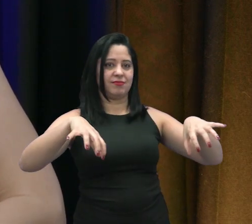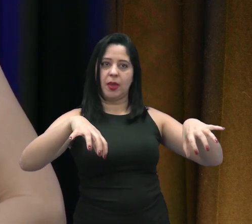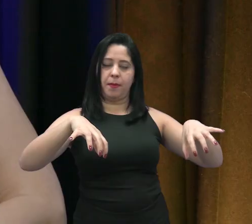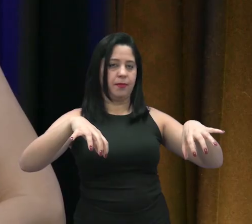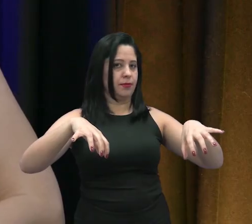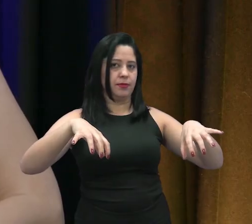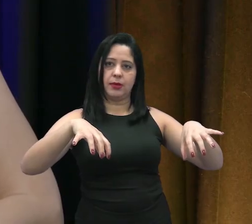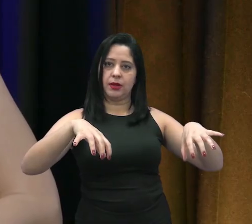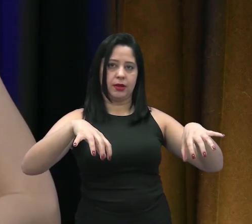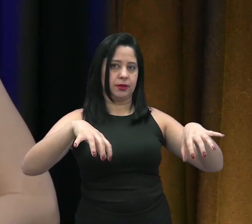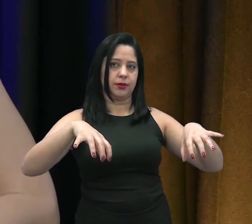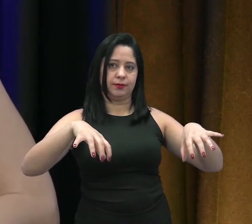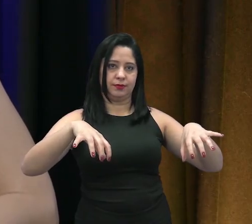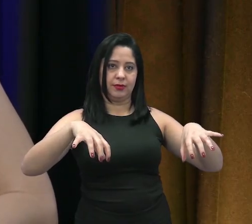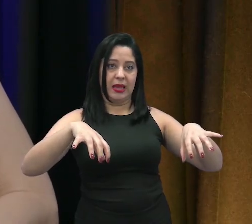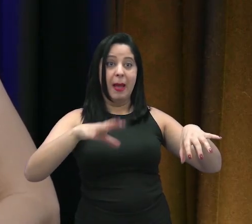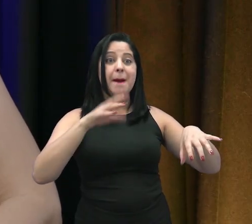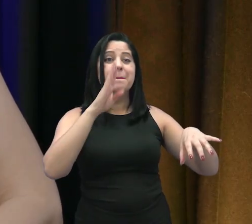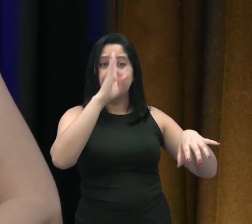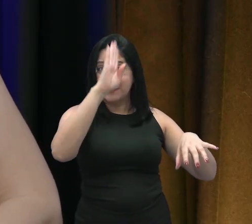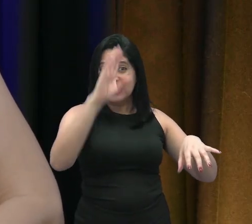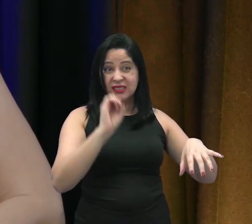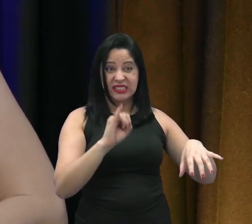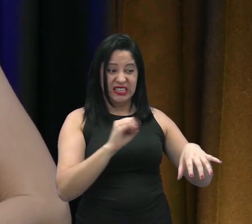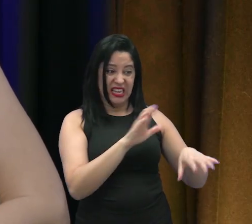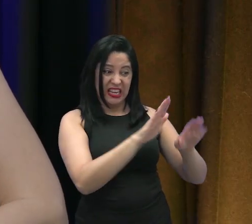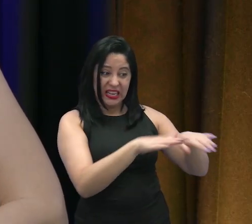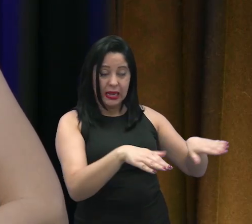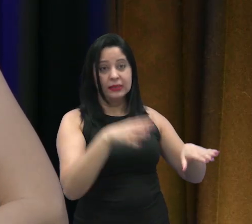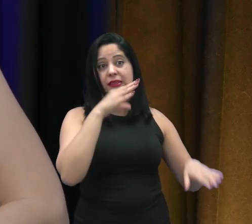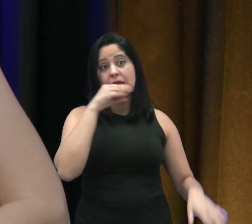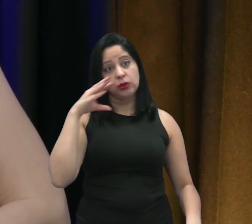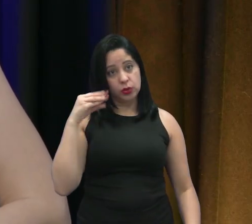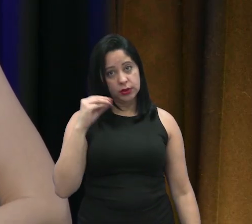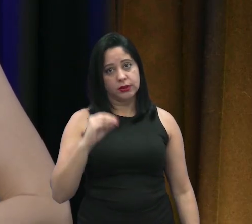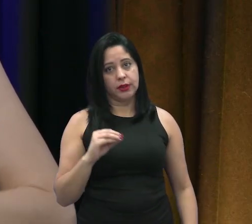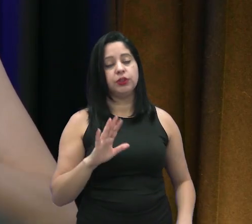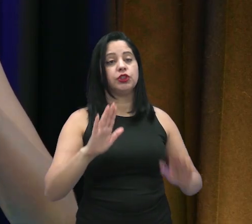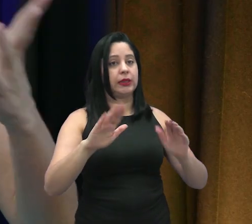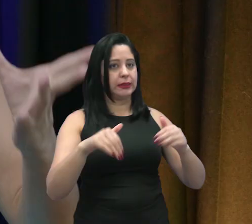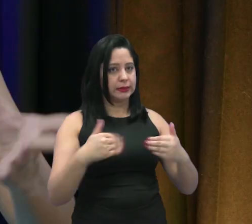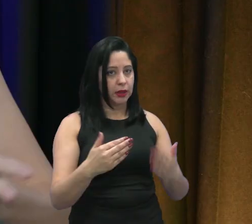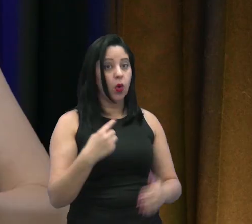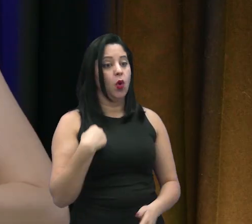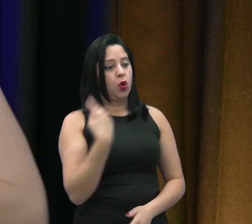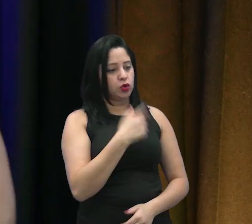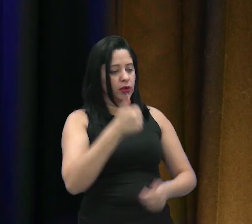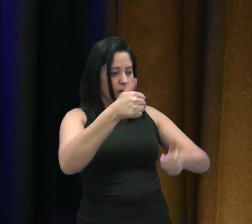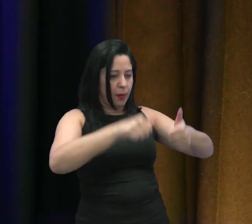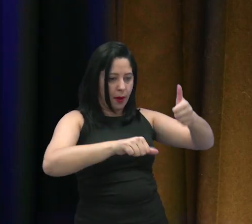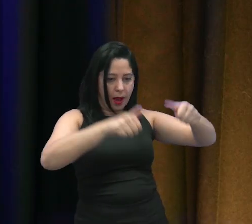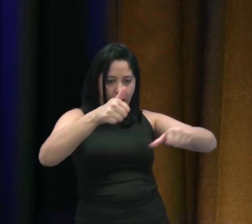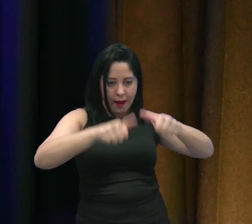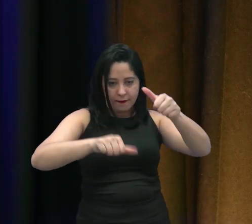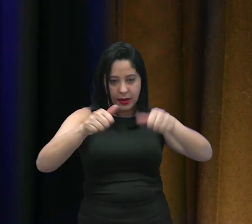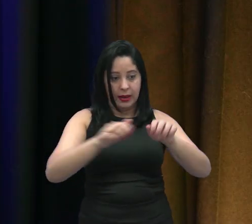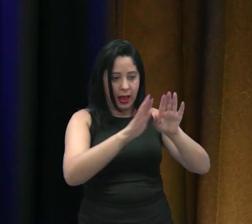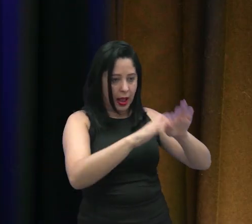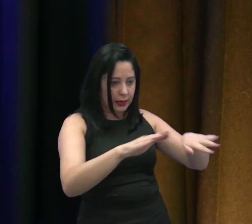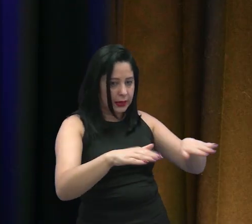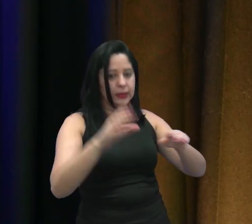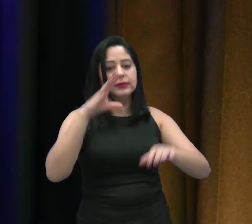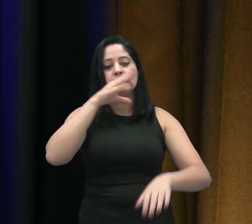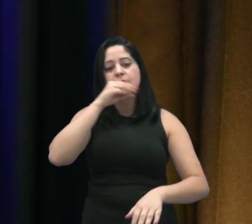família, né? Principalmente quando a gente fala de crianças e adolescentes. Então, a gente faz uma avaliação. Essa avaliação, ela nos traz